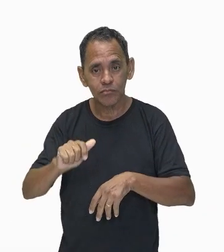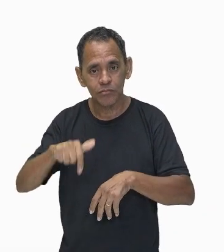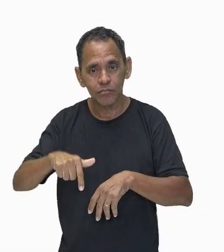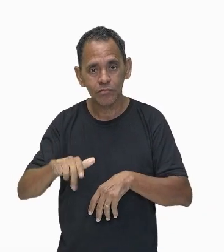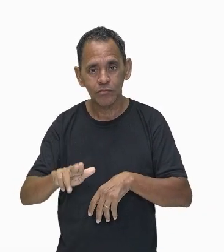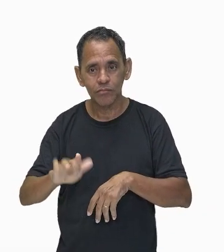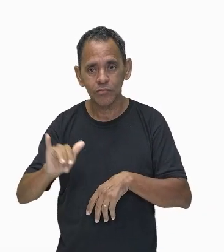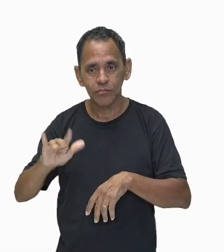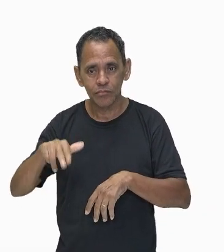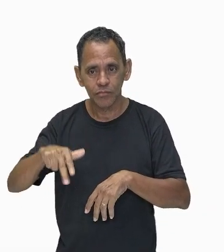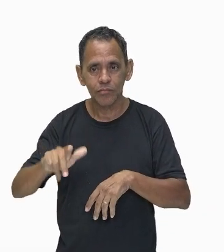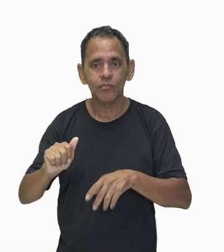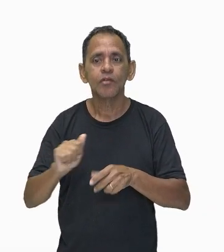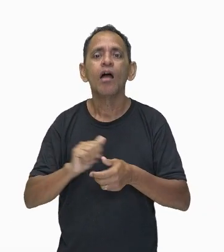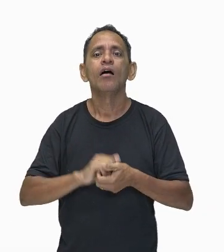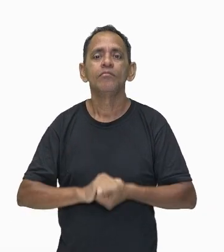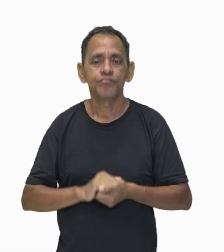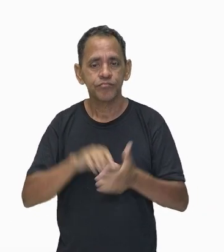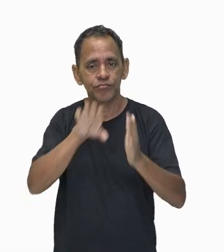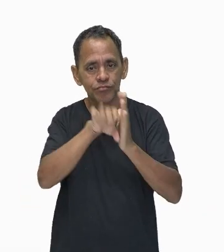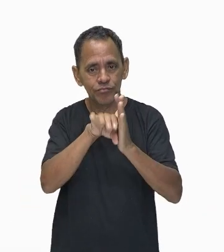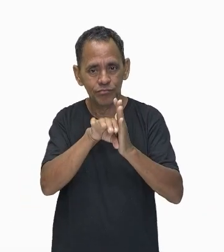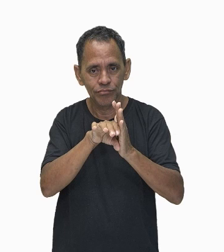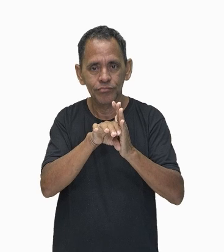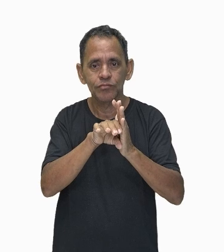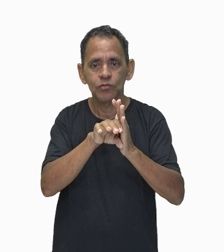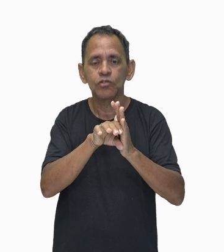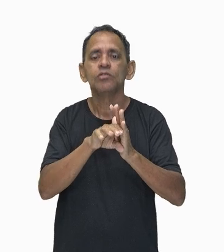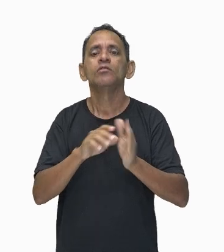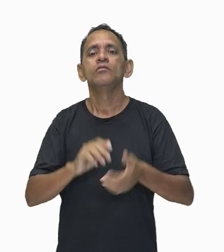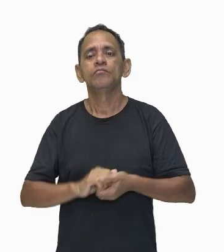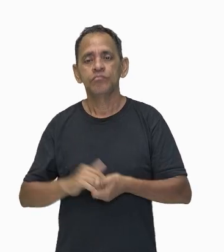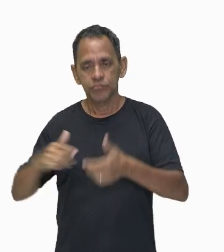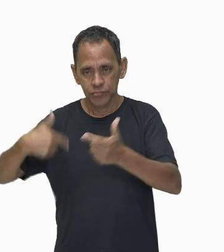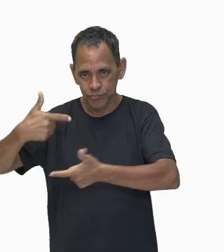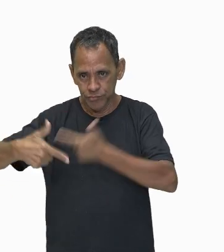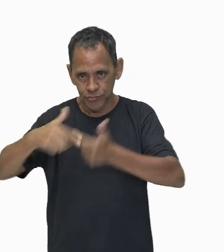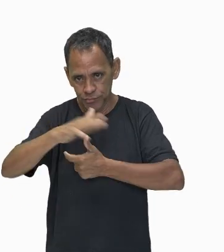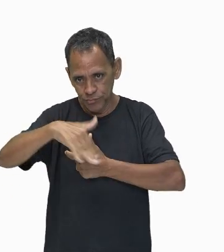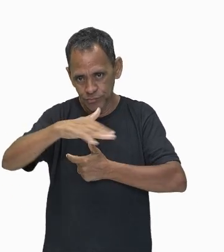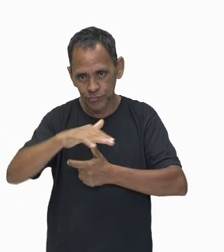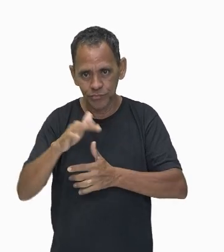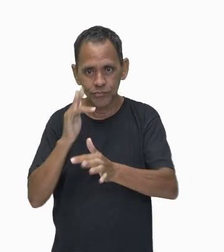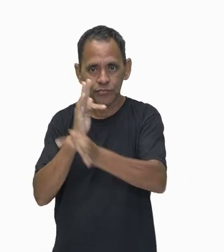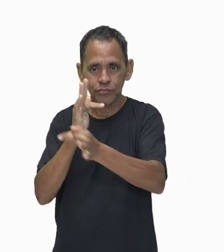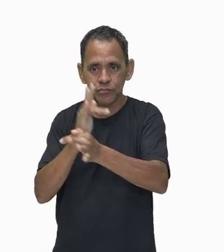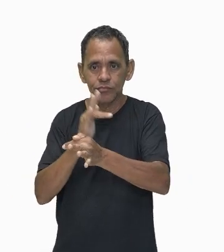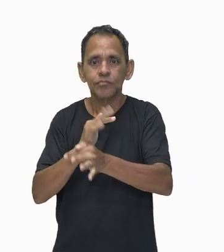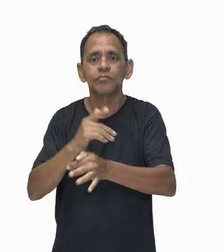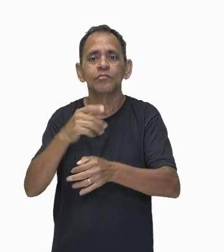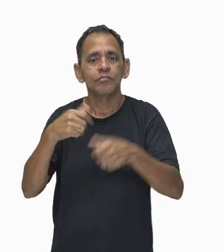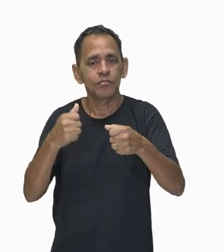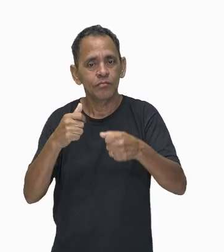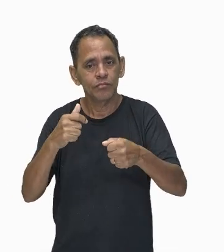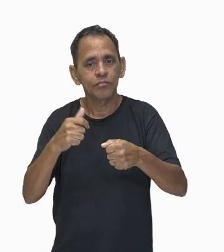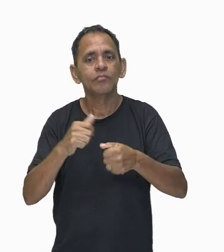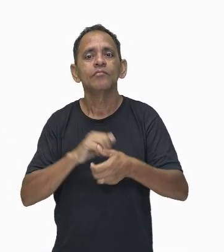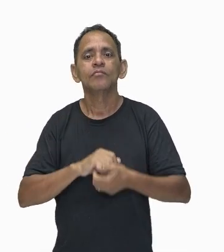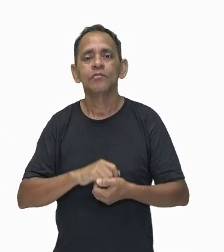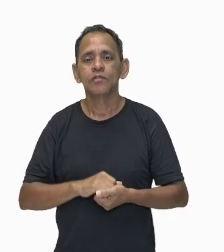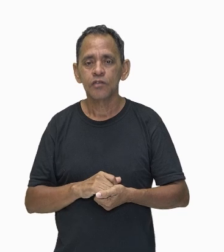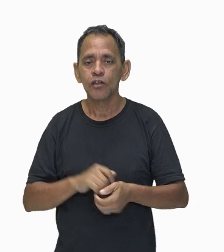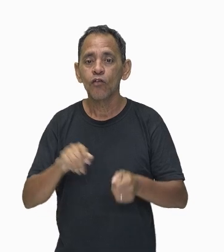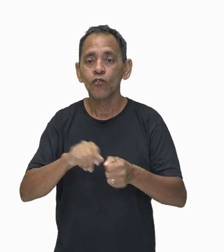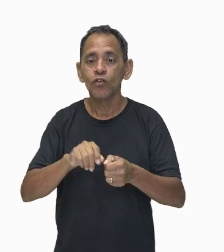é trabalho na física. Então, pessoal, trabalho tem que ser realizado por uma força. Para